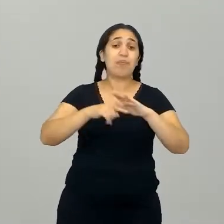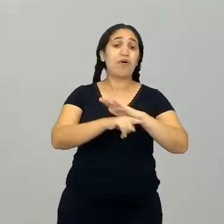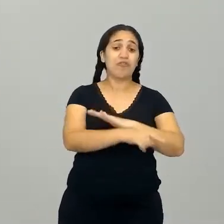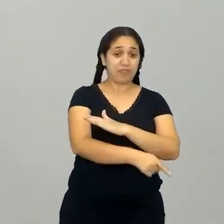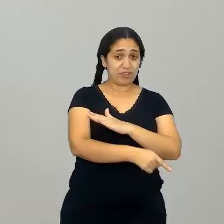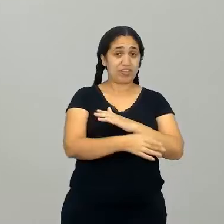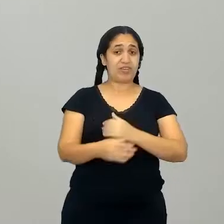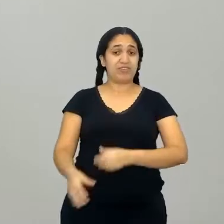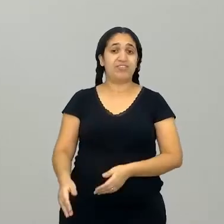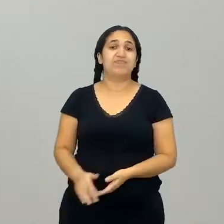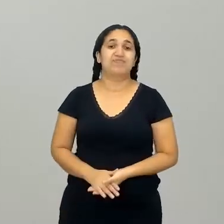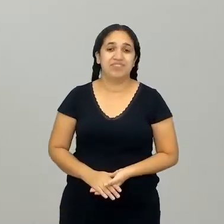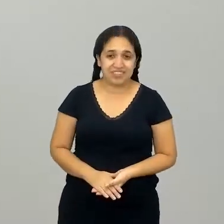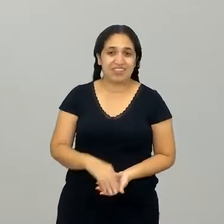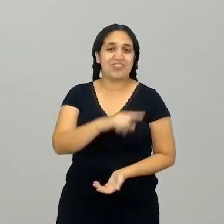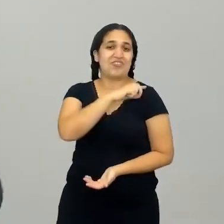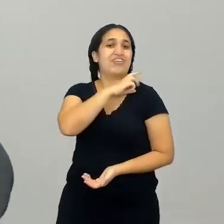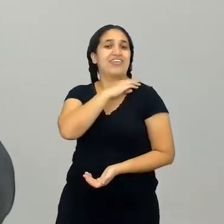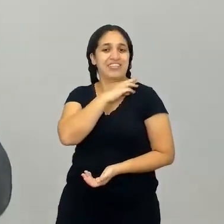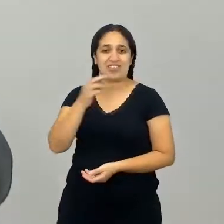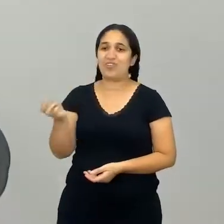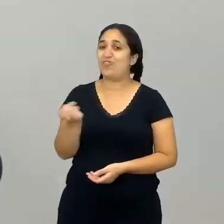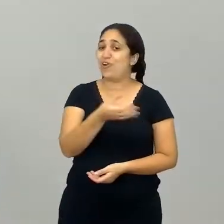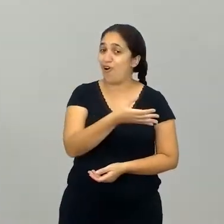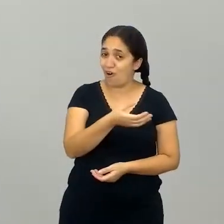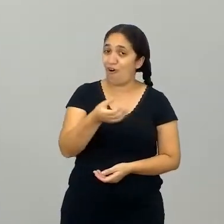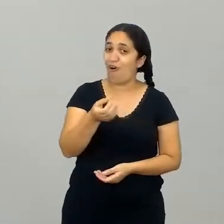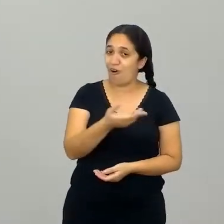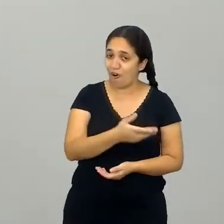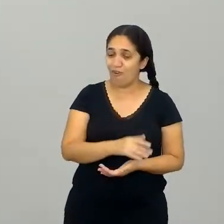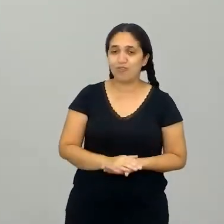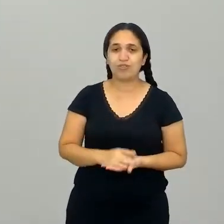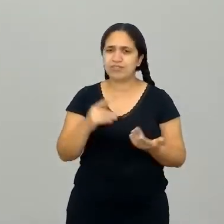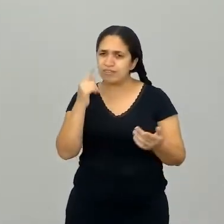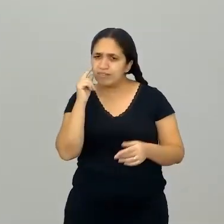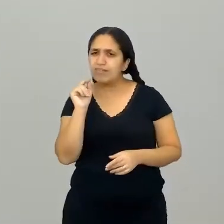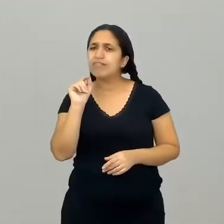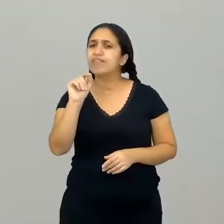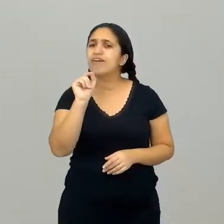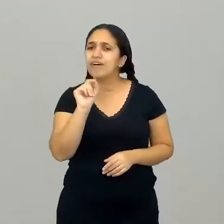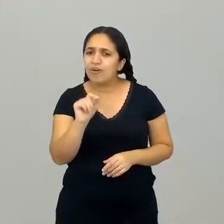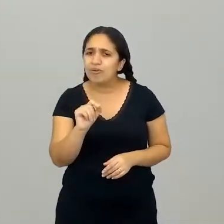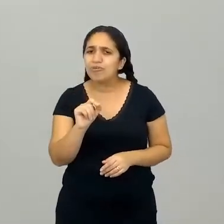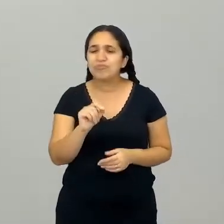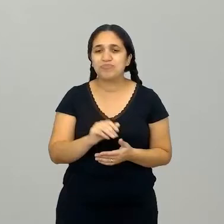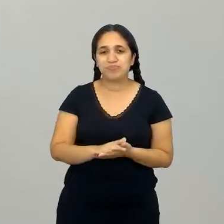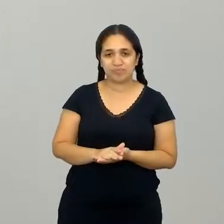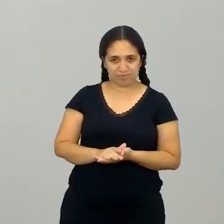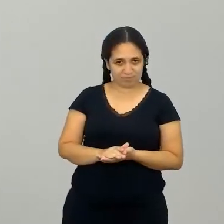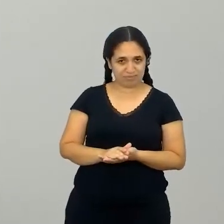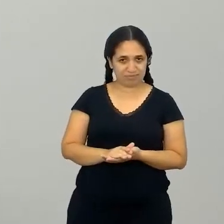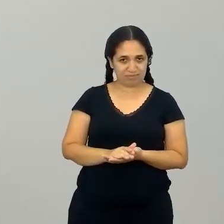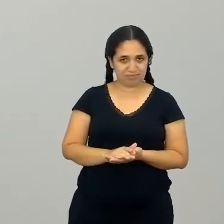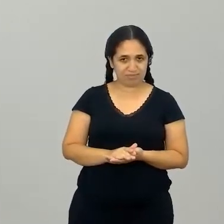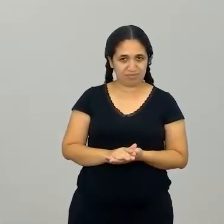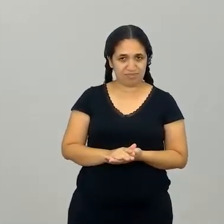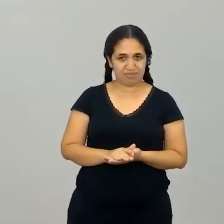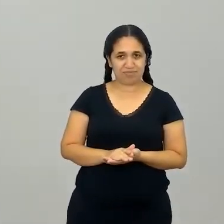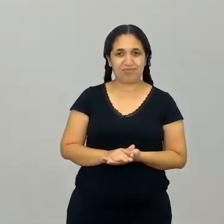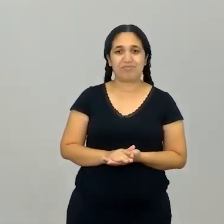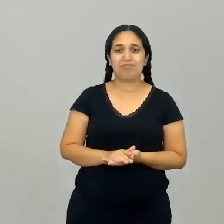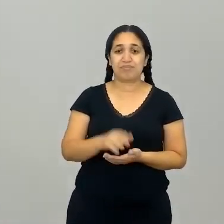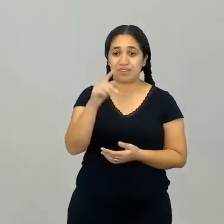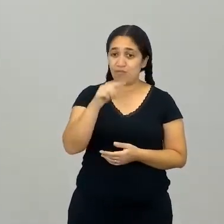do novo ensino médio. A gente sempre tem que dar um toque, porque o nosso Ibope